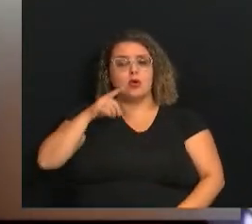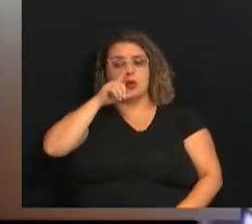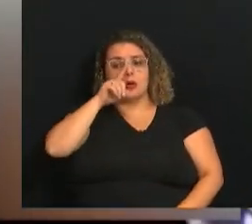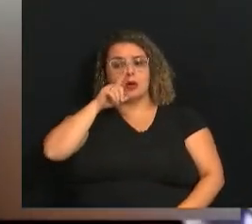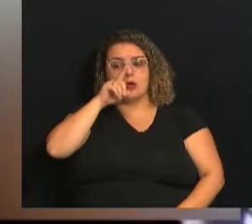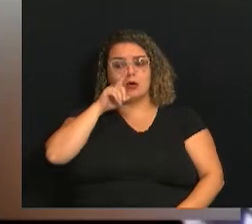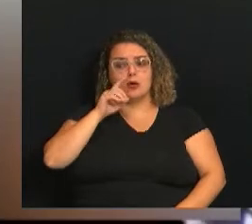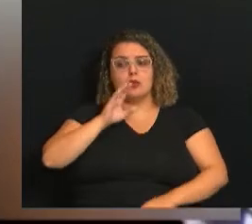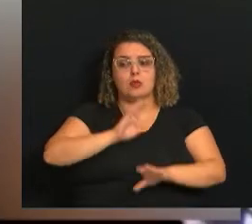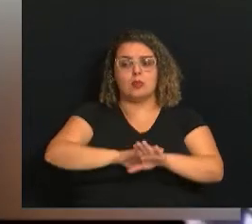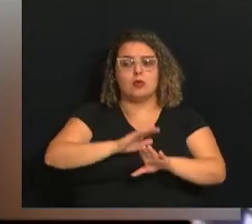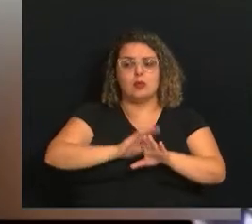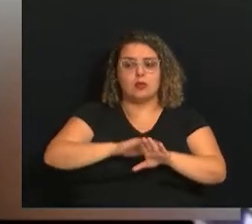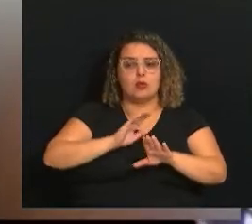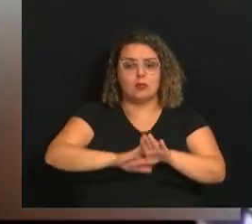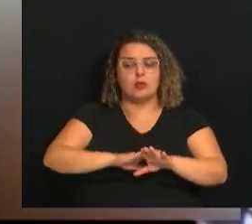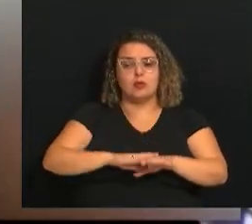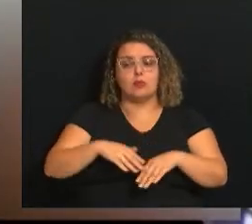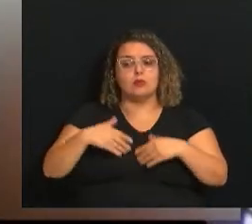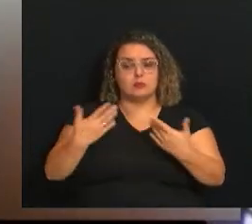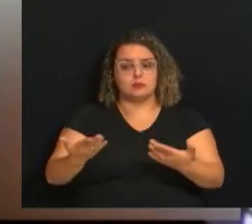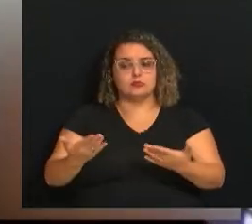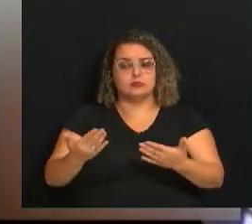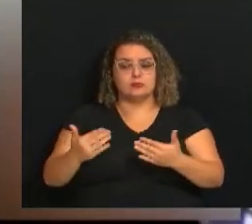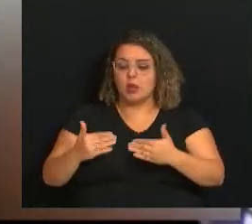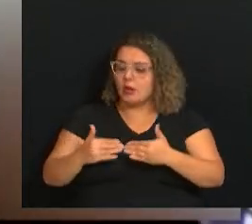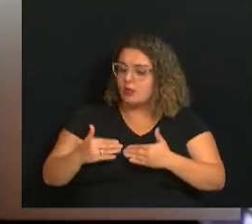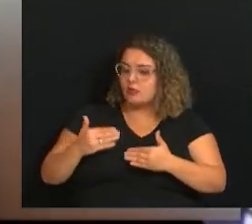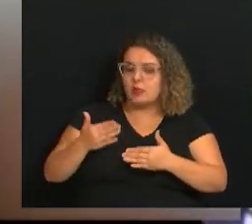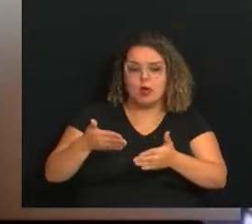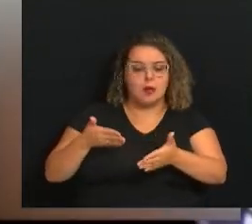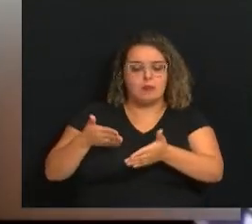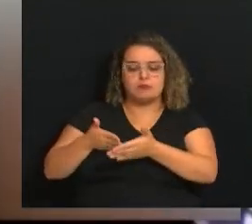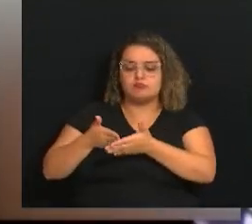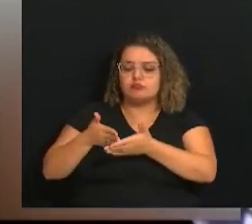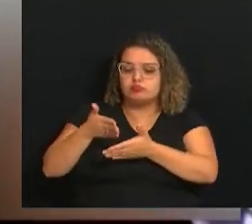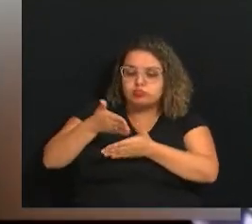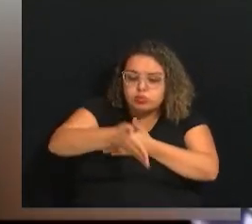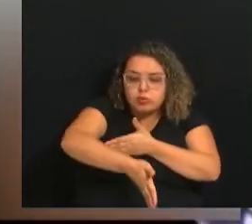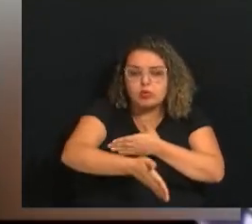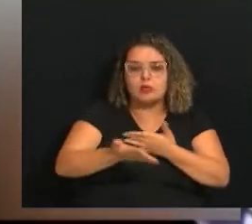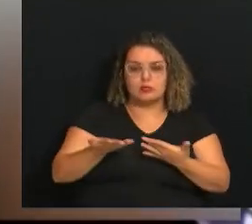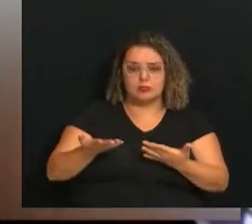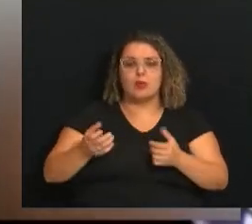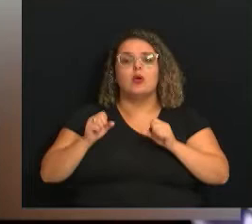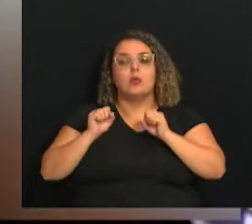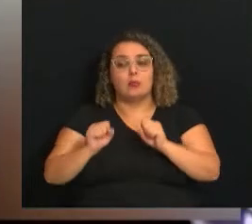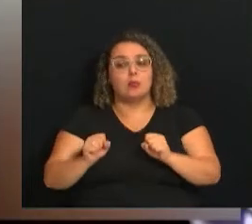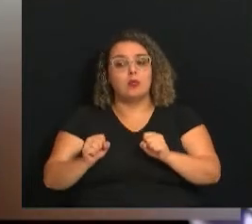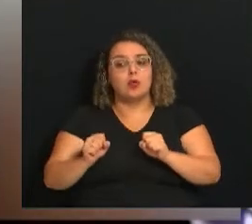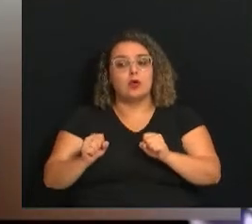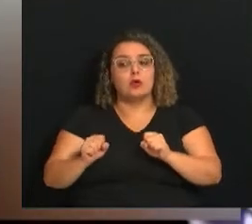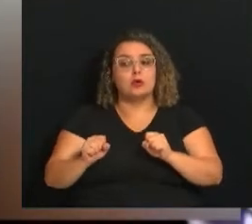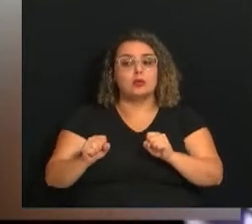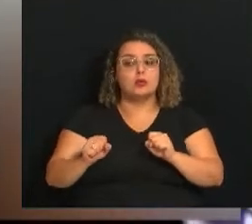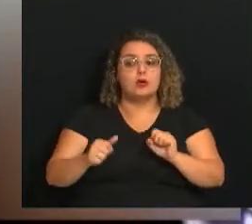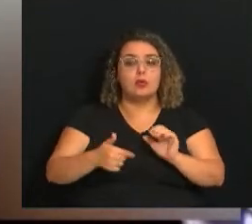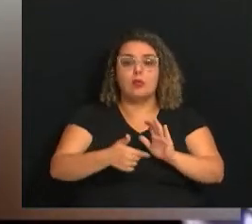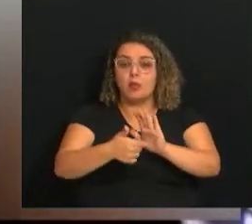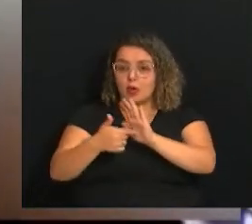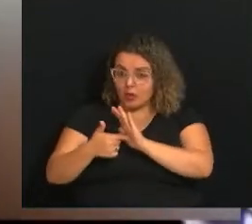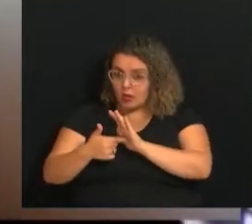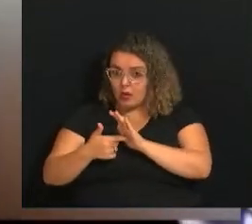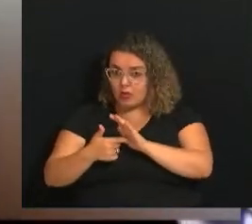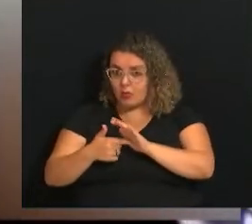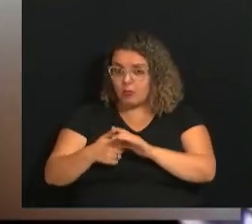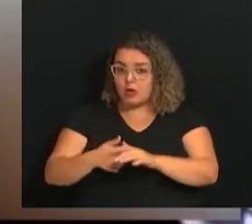dos parâmetros legais, extrapolando os limites da profissão, pode representar para a saúde ocular da população. É